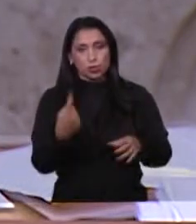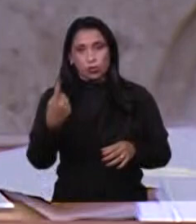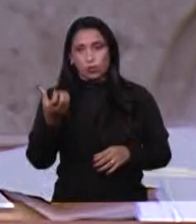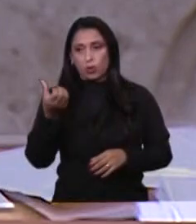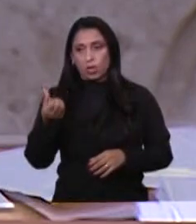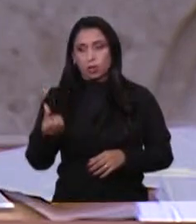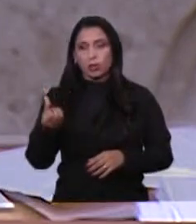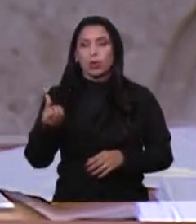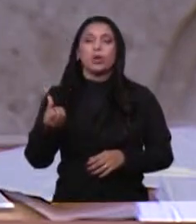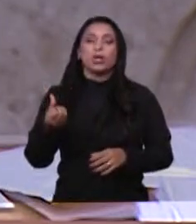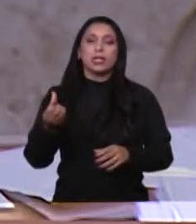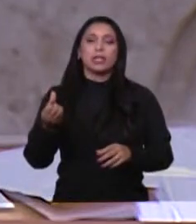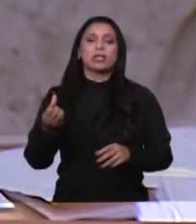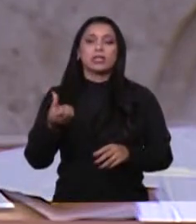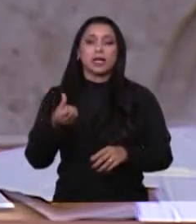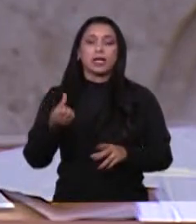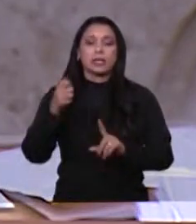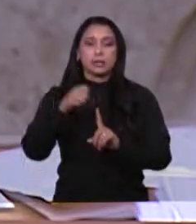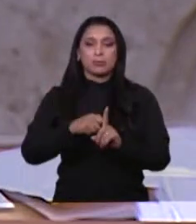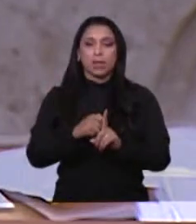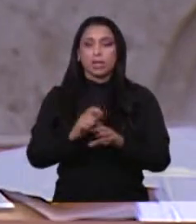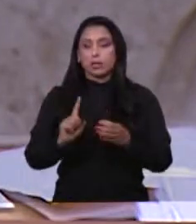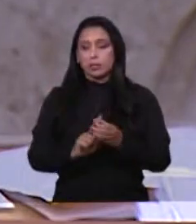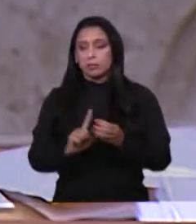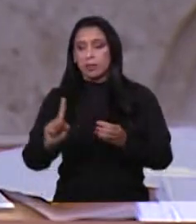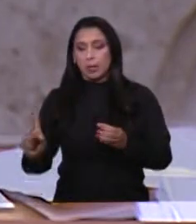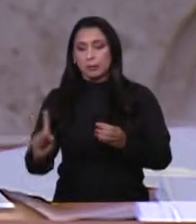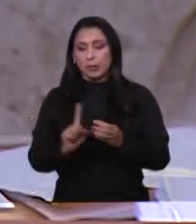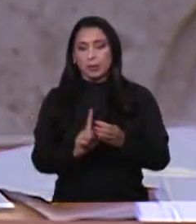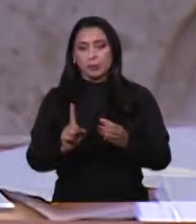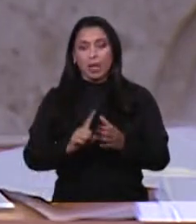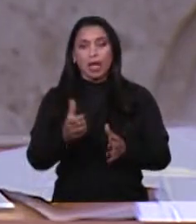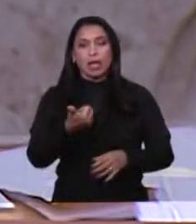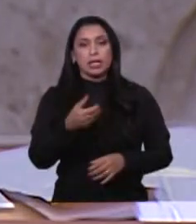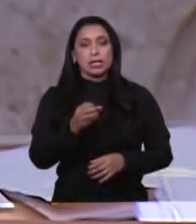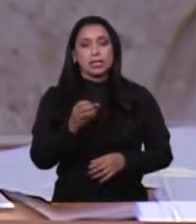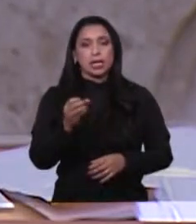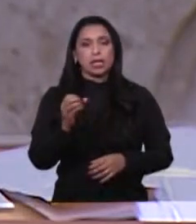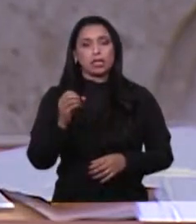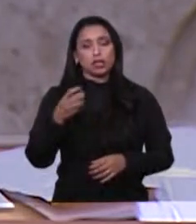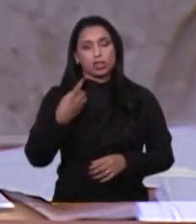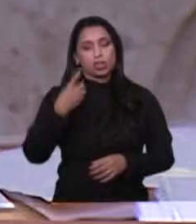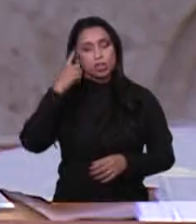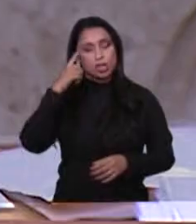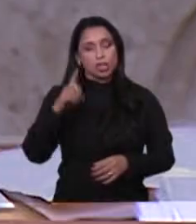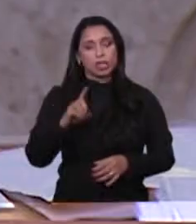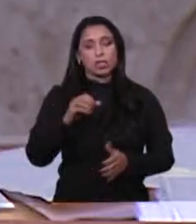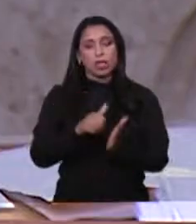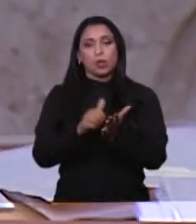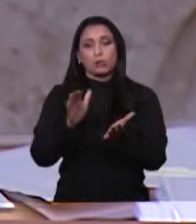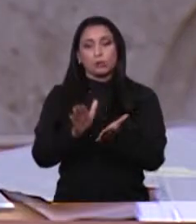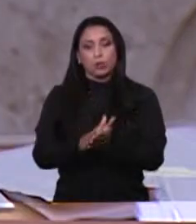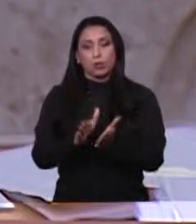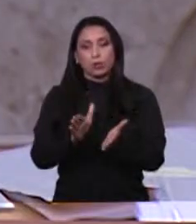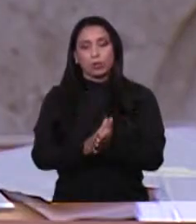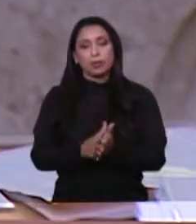6 meses de detenção e 100 dias multa, cada dia multa no valor de 1/3